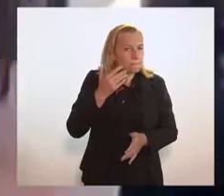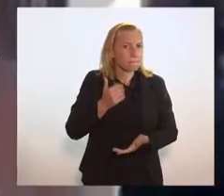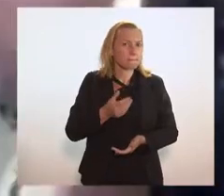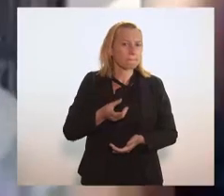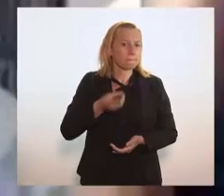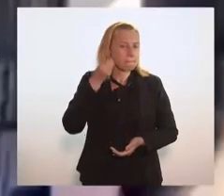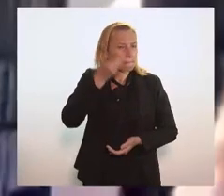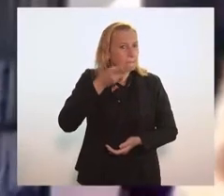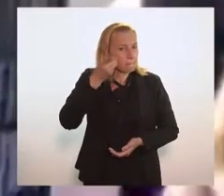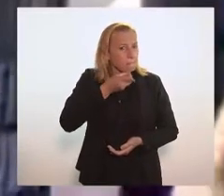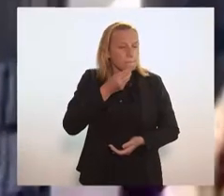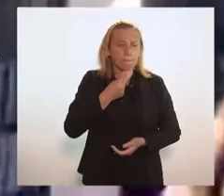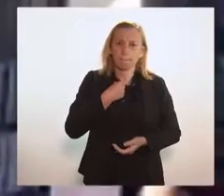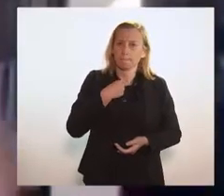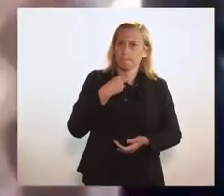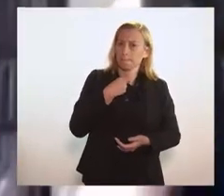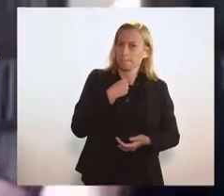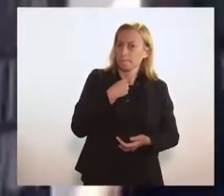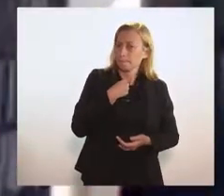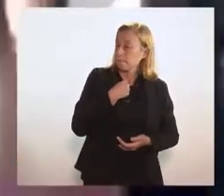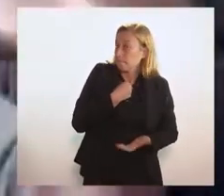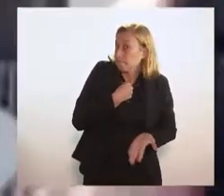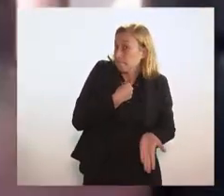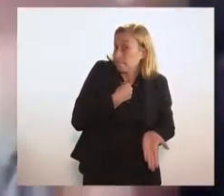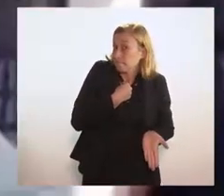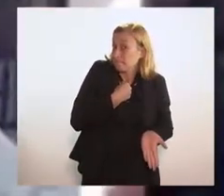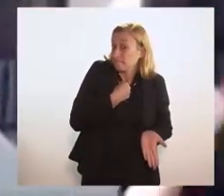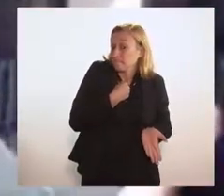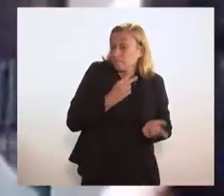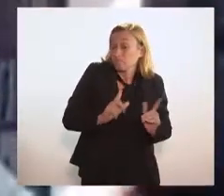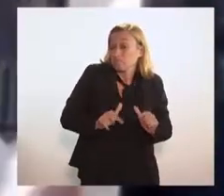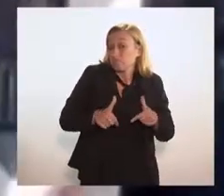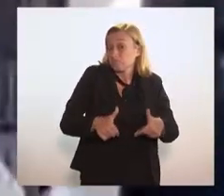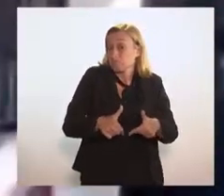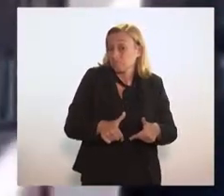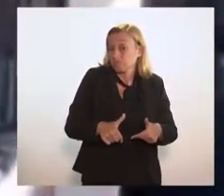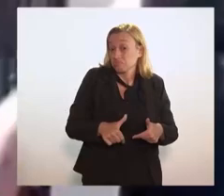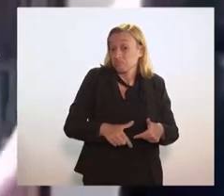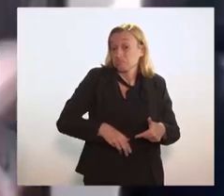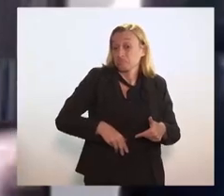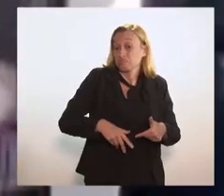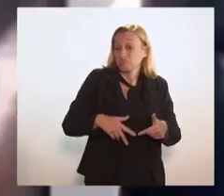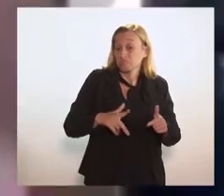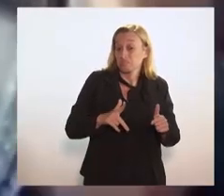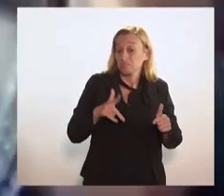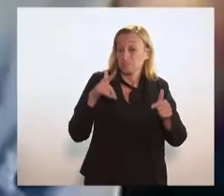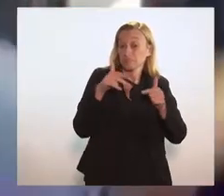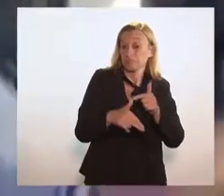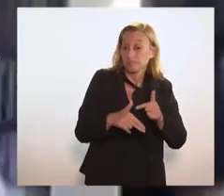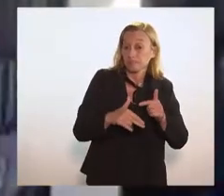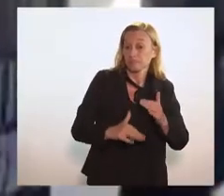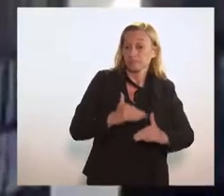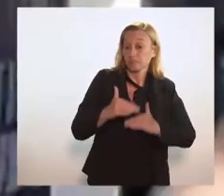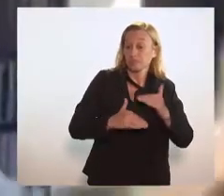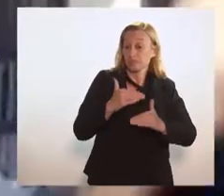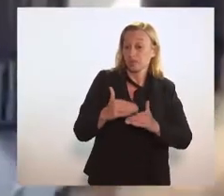que não se pode, de forma alguma, ter uma ação que impeça o avanço do mal